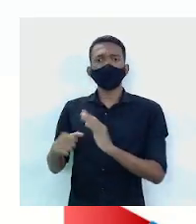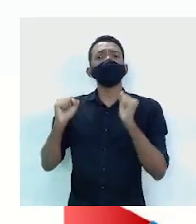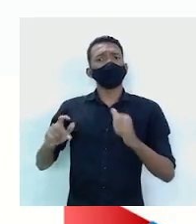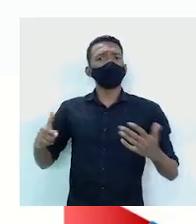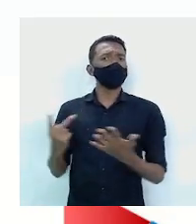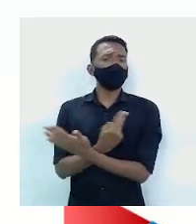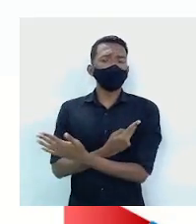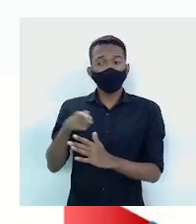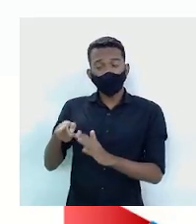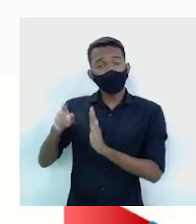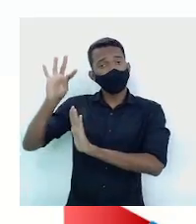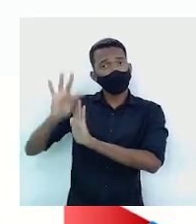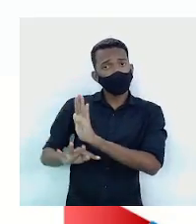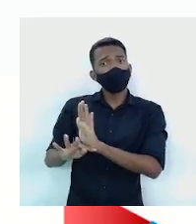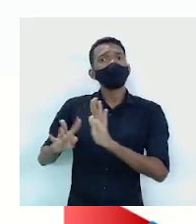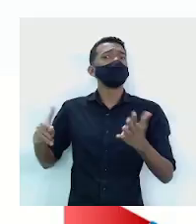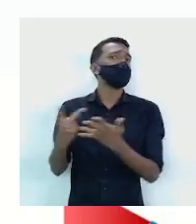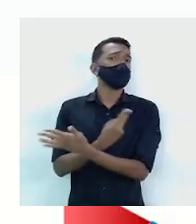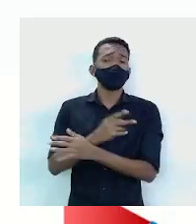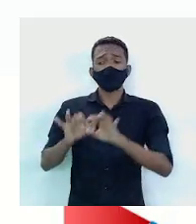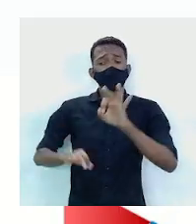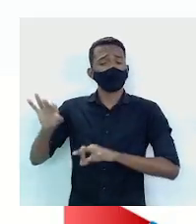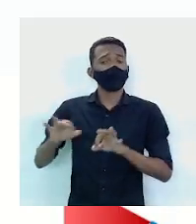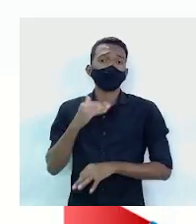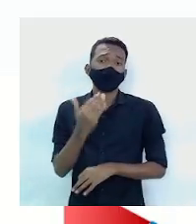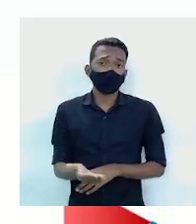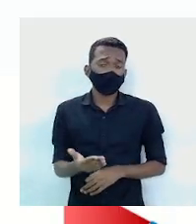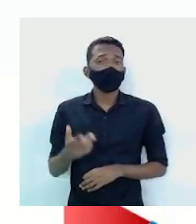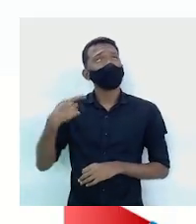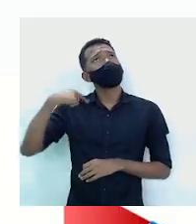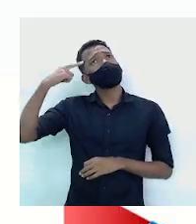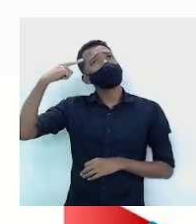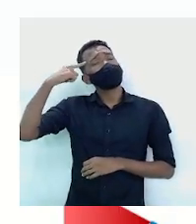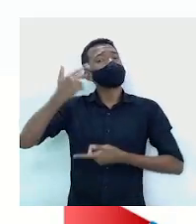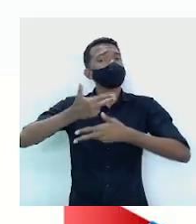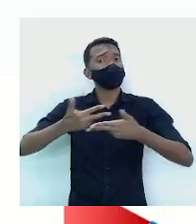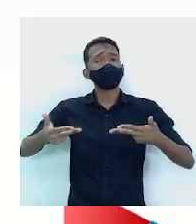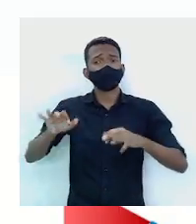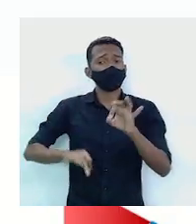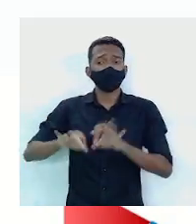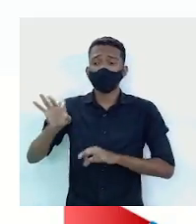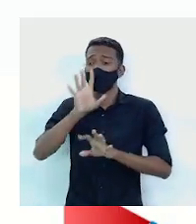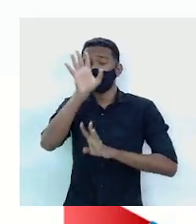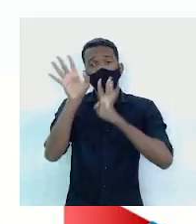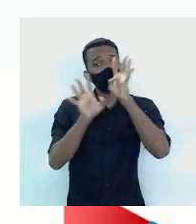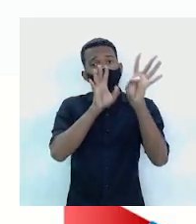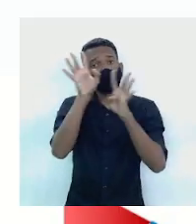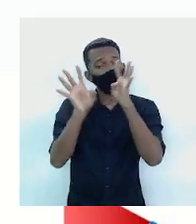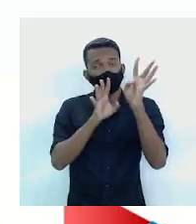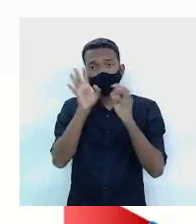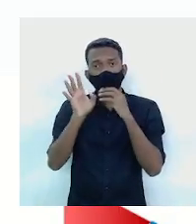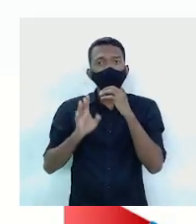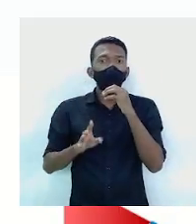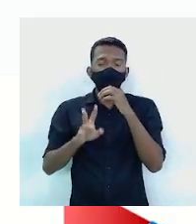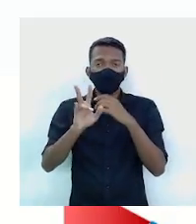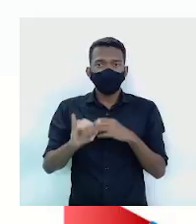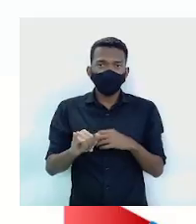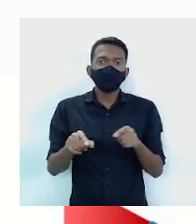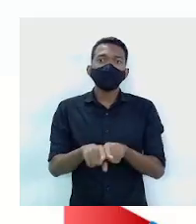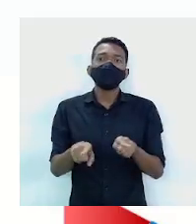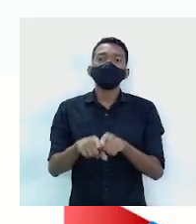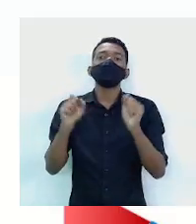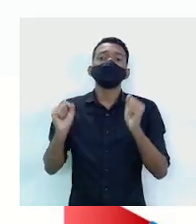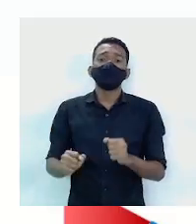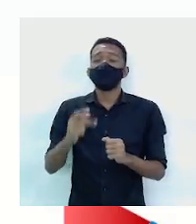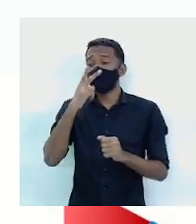texto ele acabar ficando desorganizado. As ideias que você irá apresentar possam ficar de